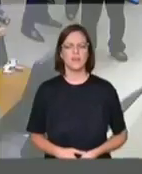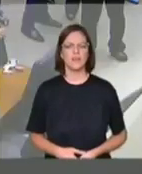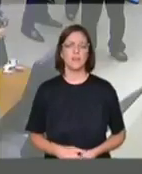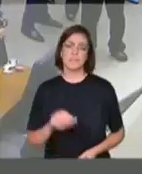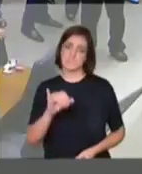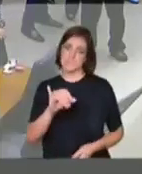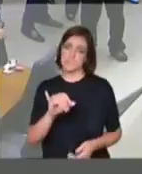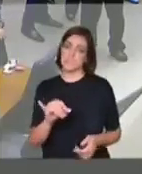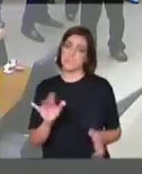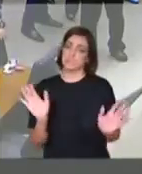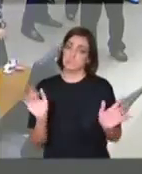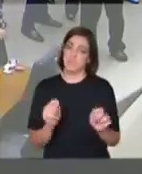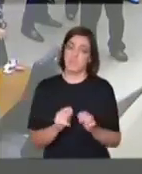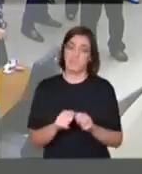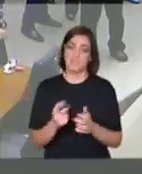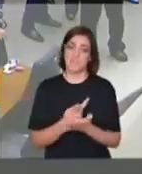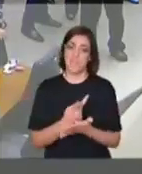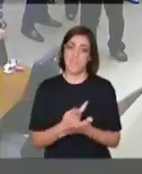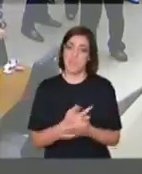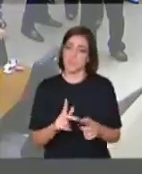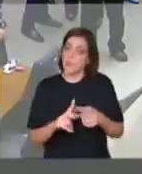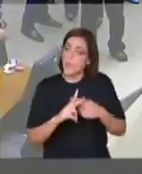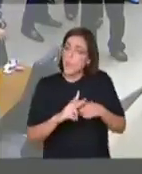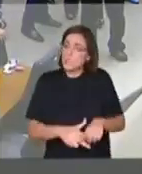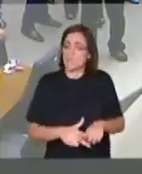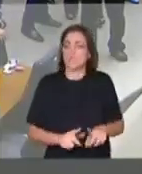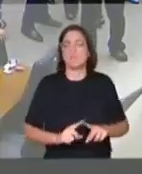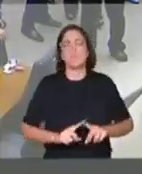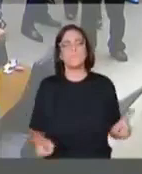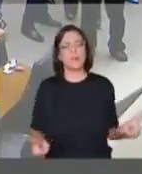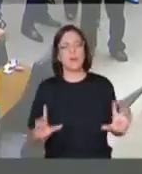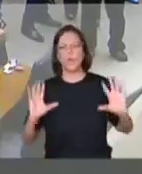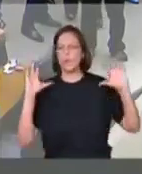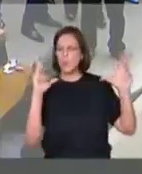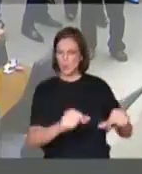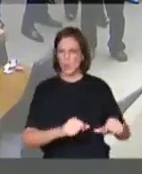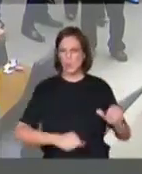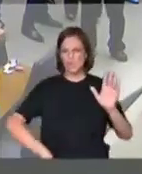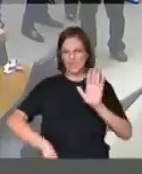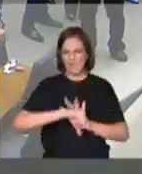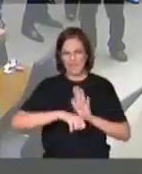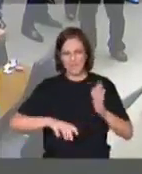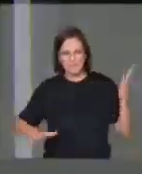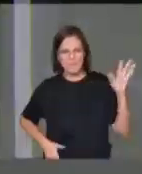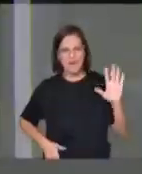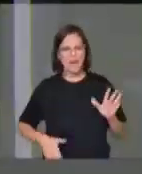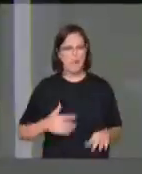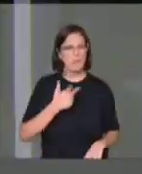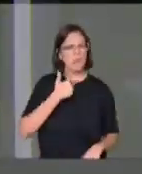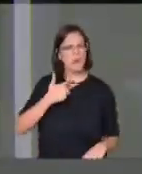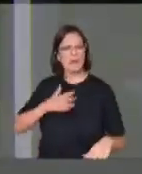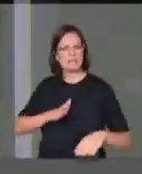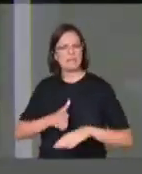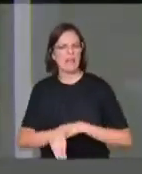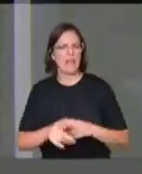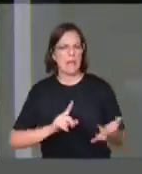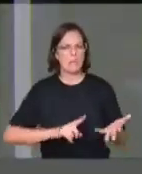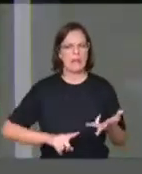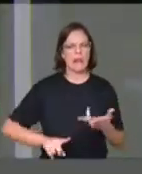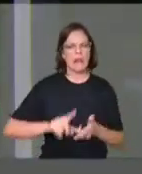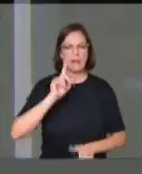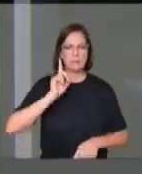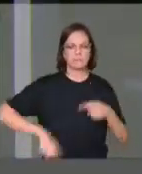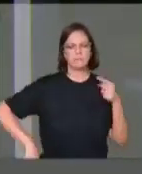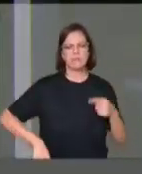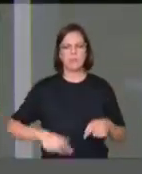faz coisa errada, se conserta a coisa errada. Mas a ideia de tentar criminalizar toda a torcida organizada, impedindo, inclusive, muitas vezes